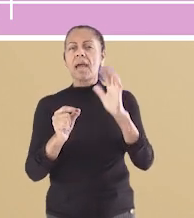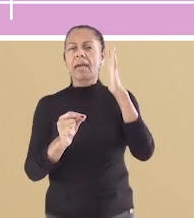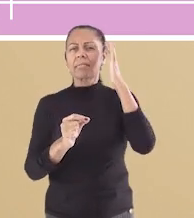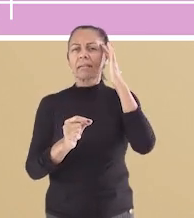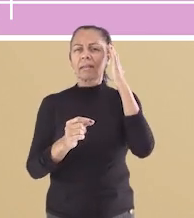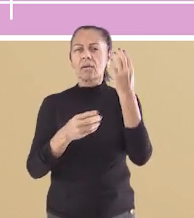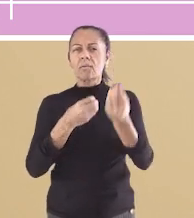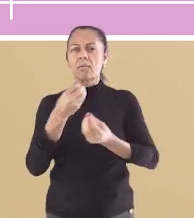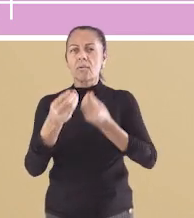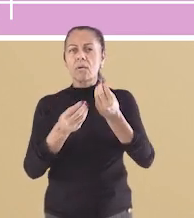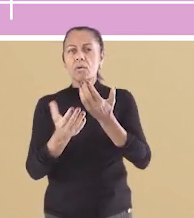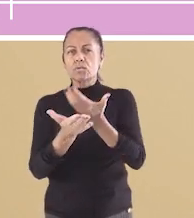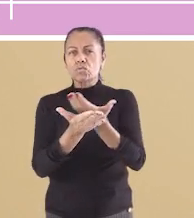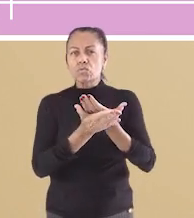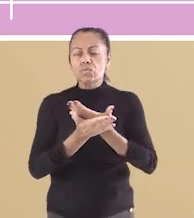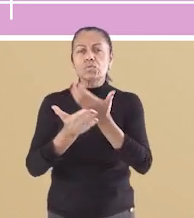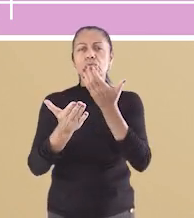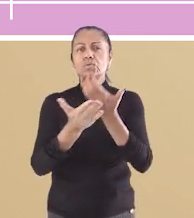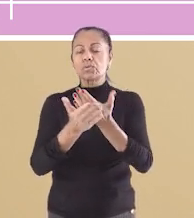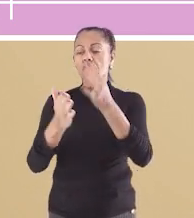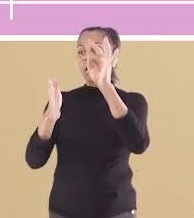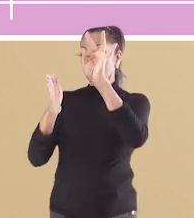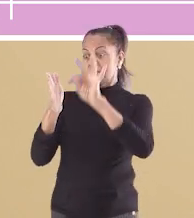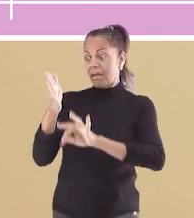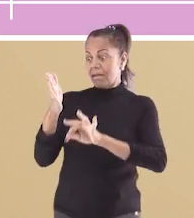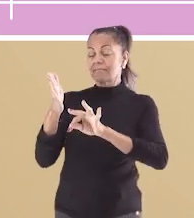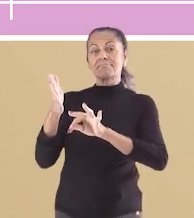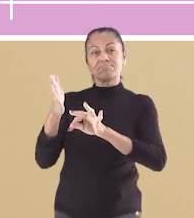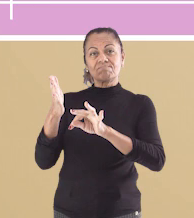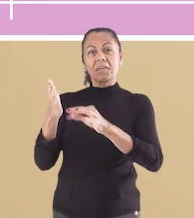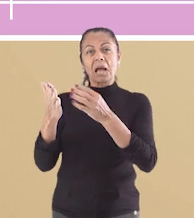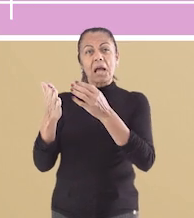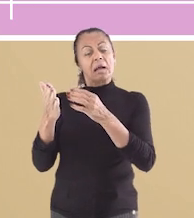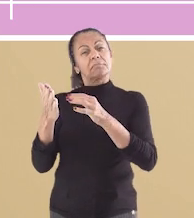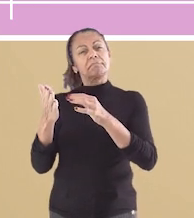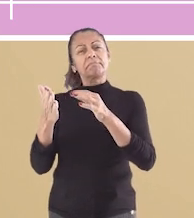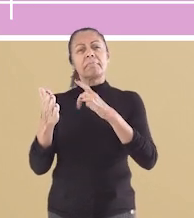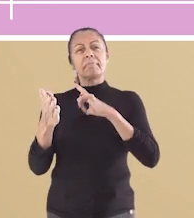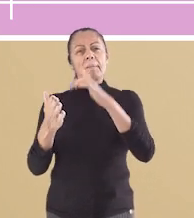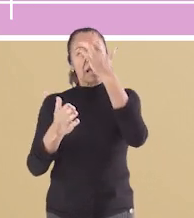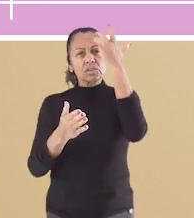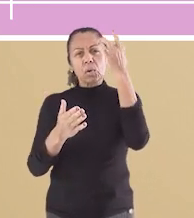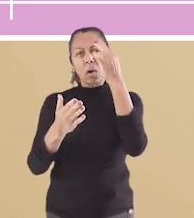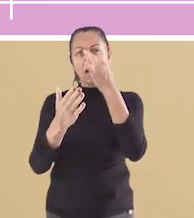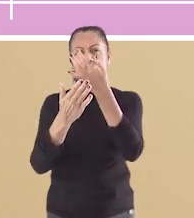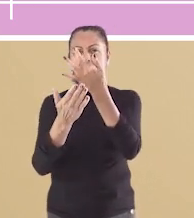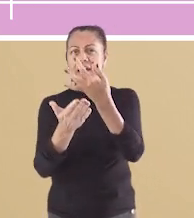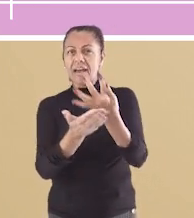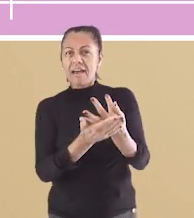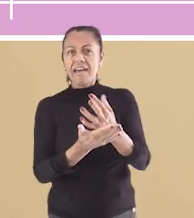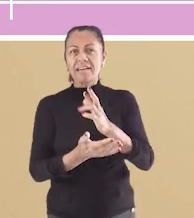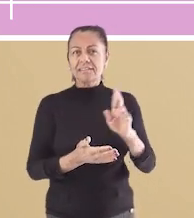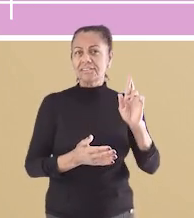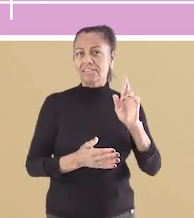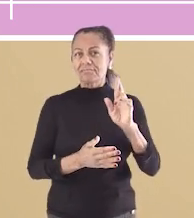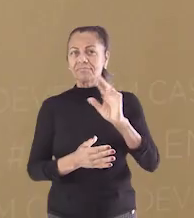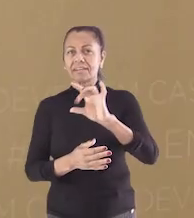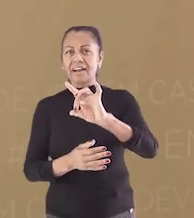a interpretação dos textos sagrados influenciam os fiéis a vivenciar os ensinamentos de suas